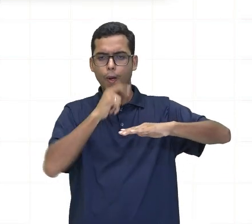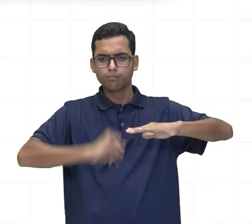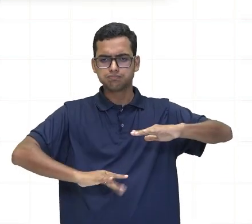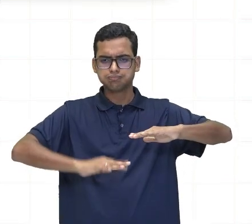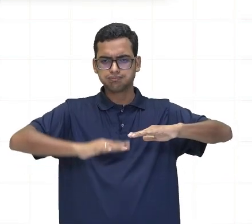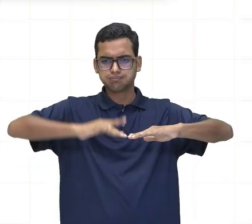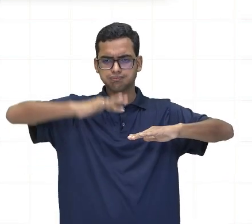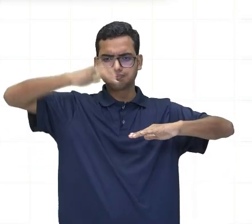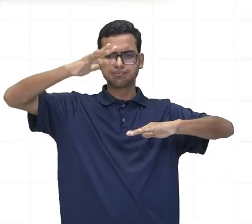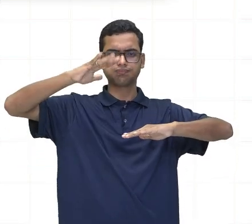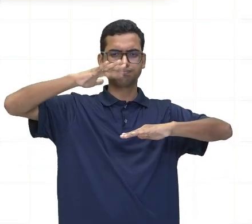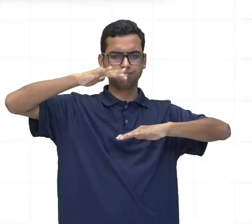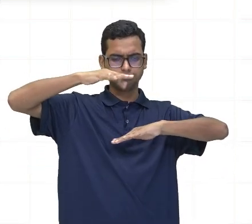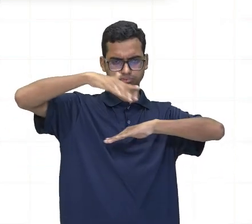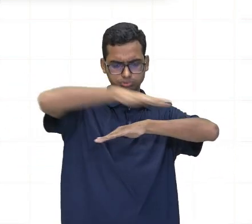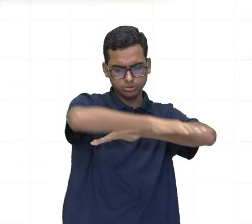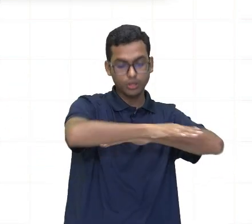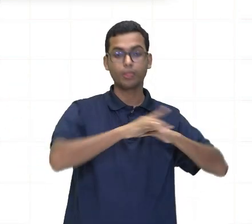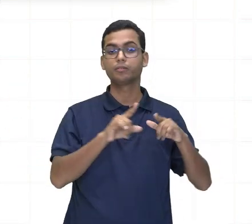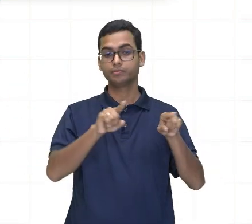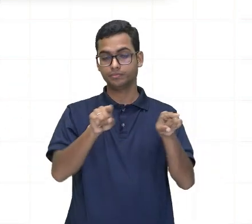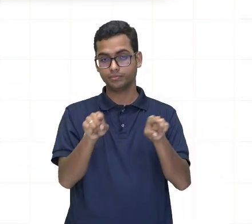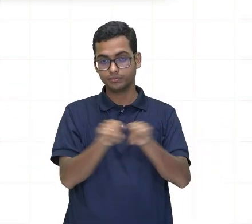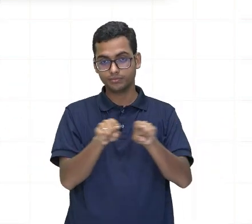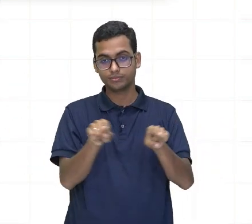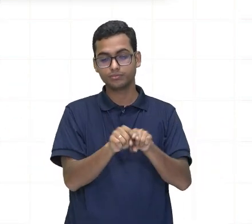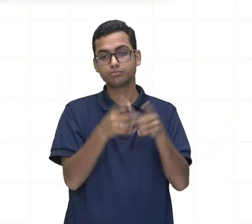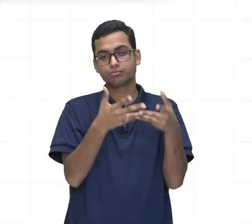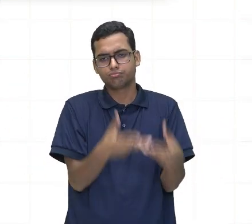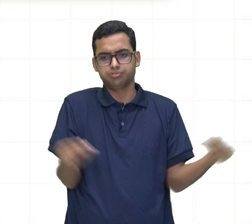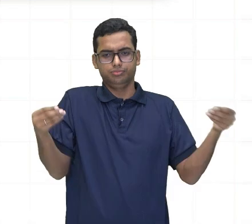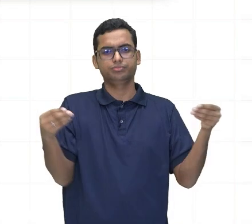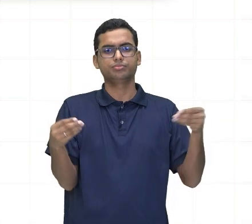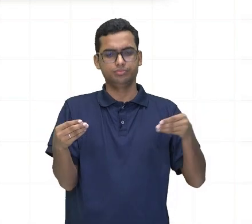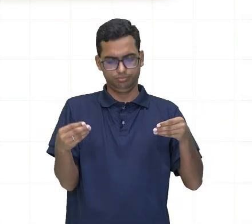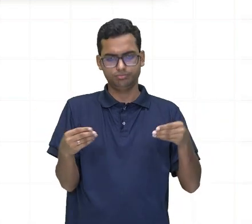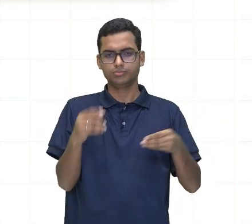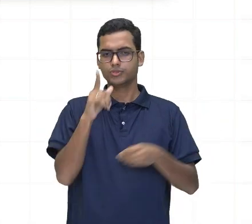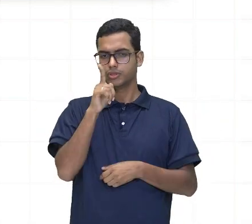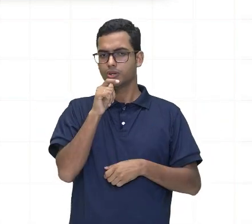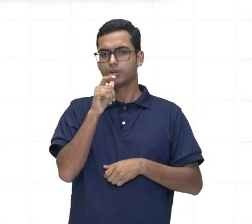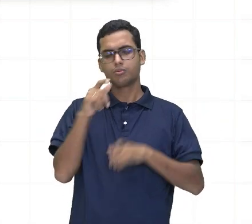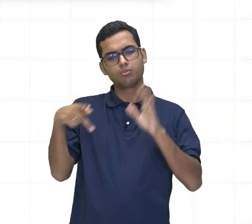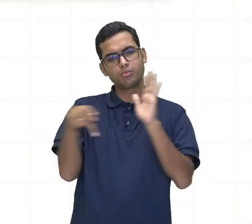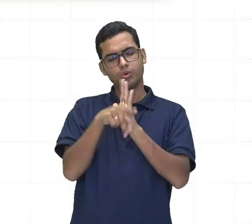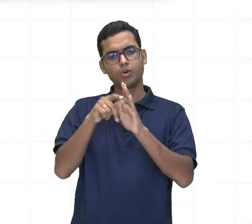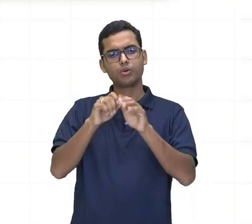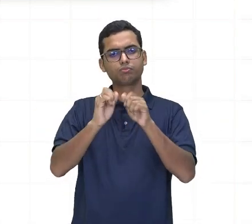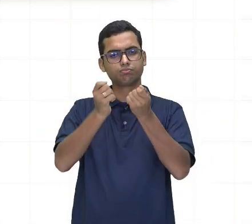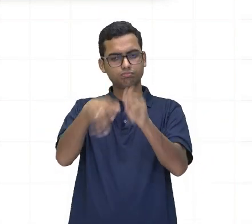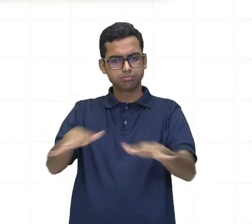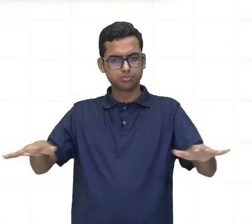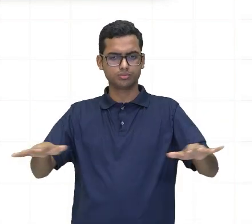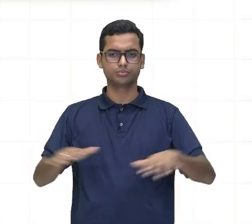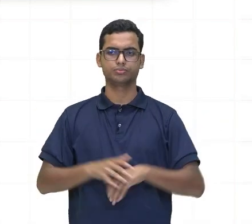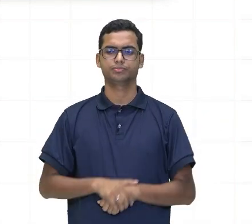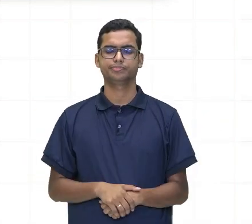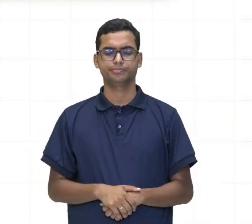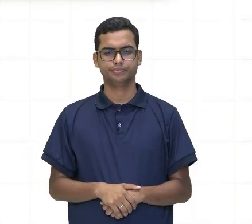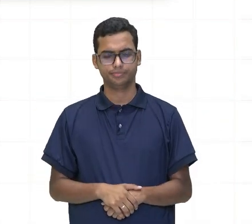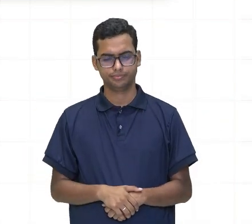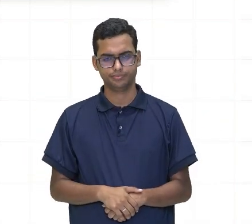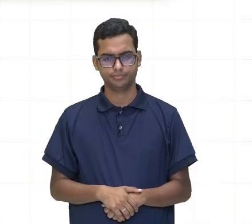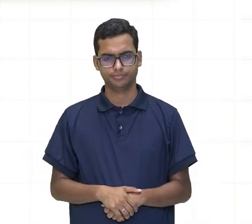ilha, né, ela foi afundada e acabou sendo perdida aí nos mares e nos oceanos, certo? Então,